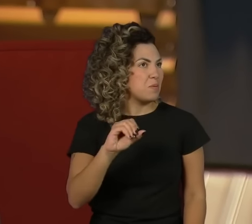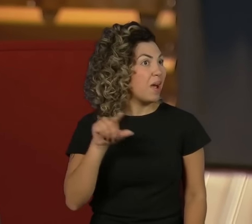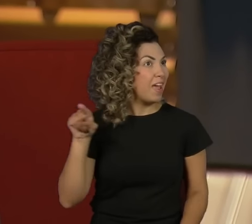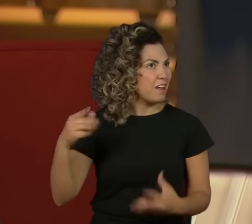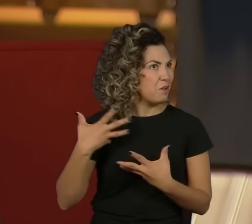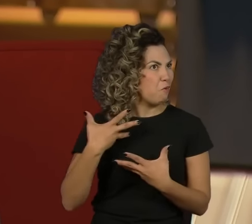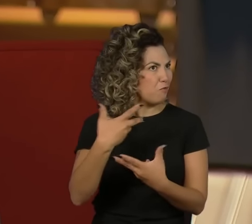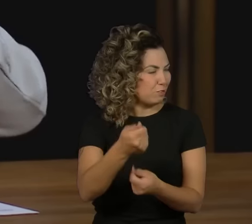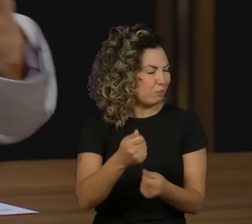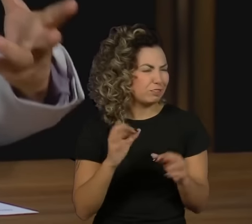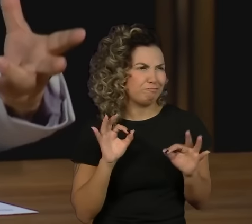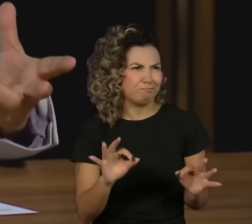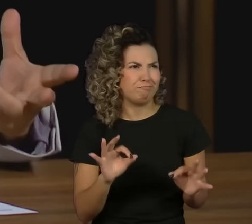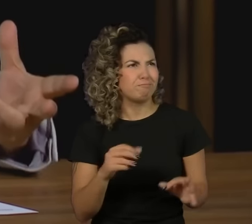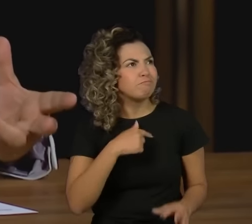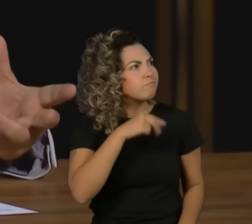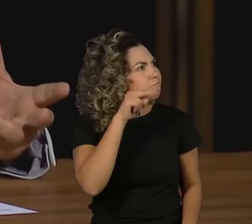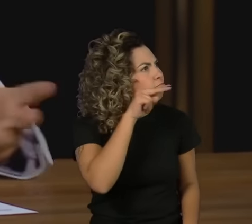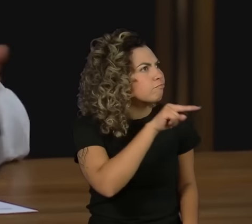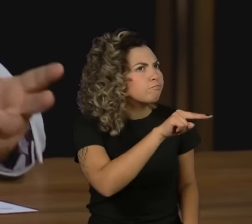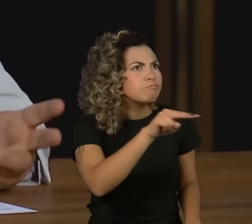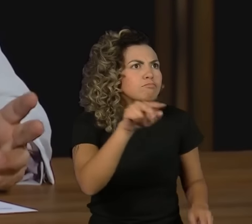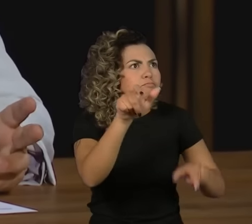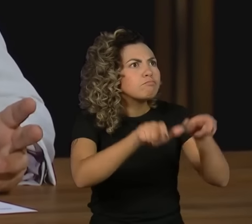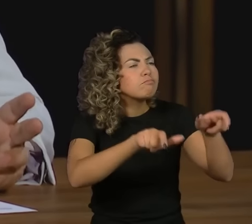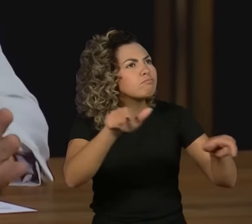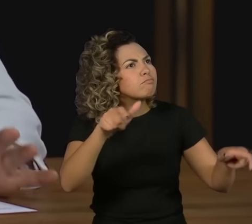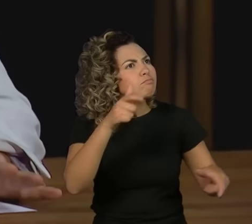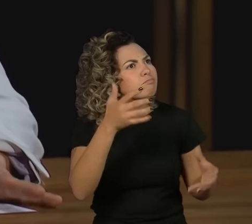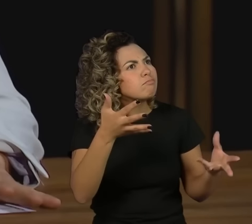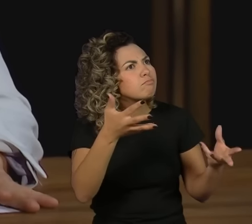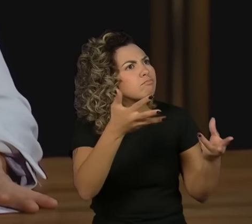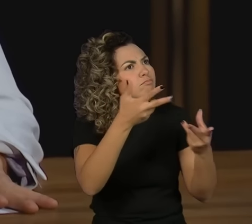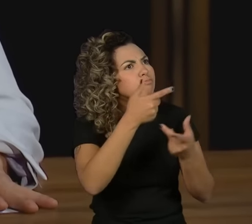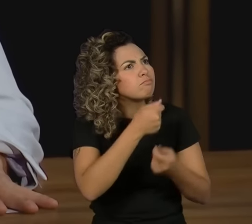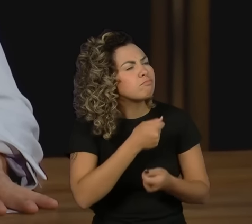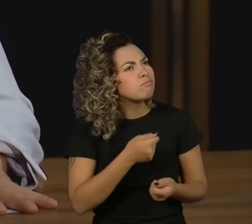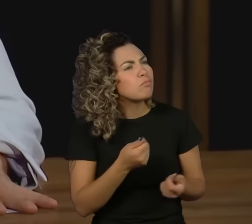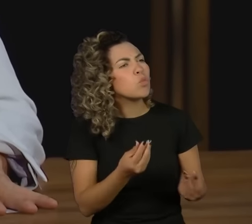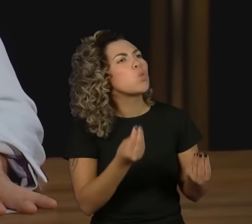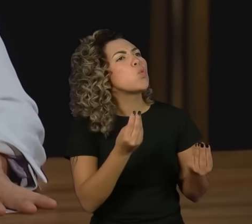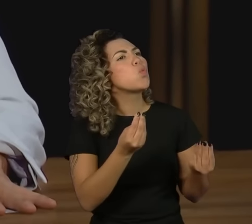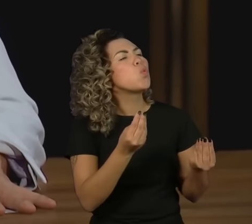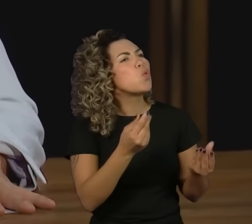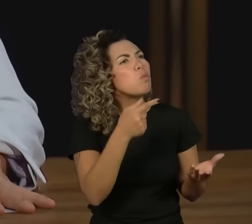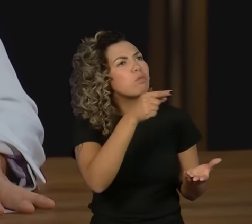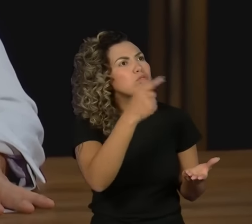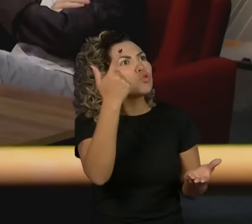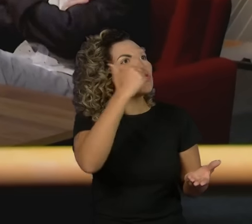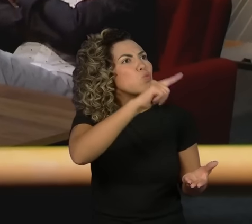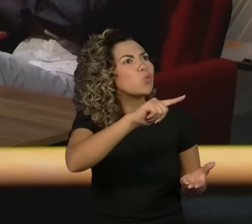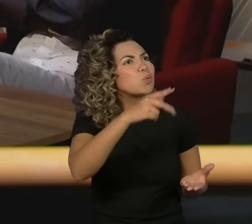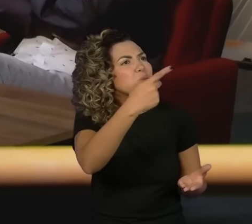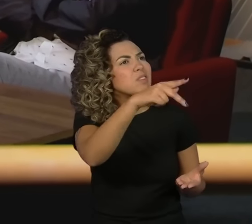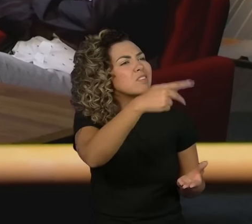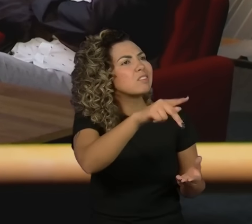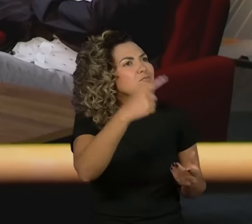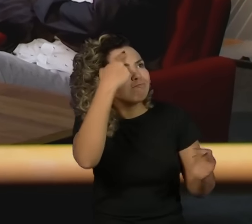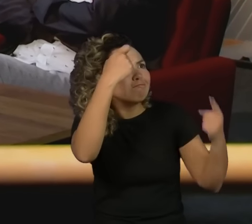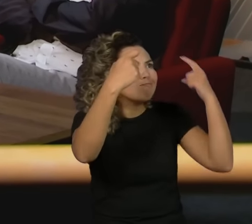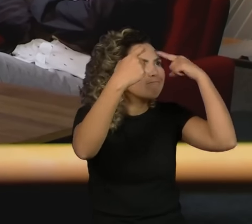uns andaimes, era gente muito interessante. Que lugares é esse que você foi escavando? Ali